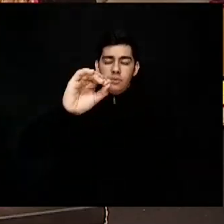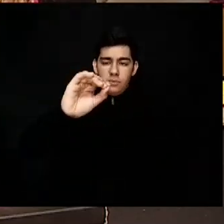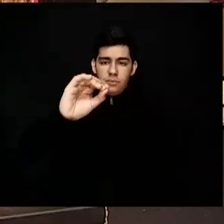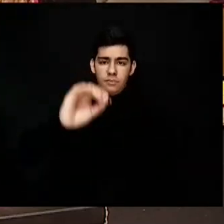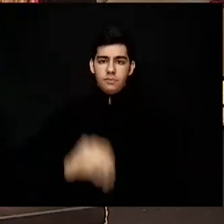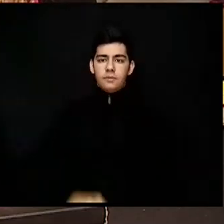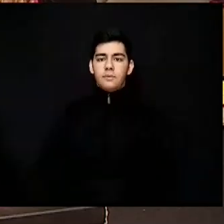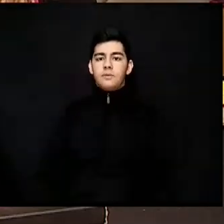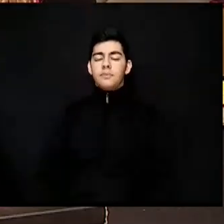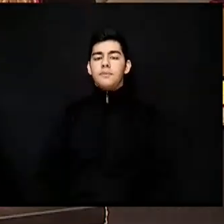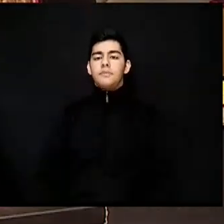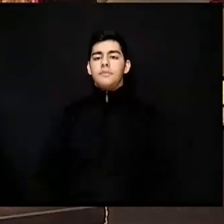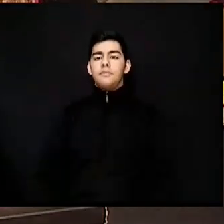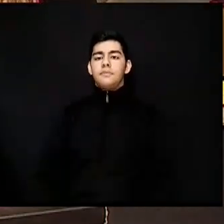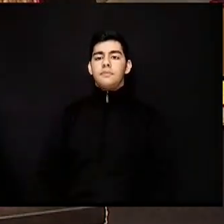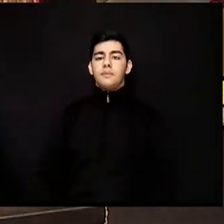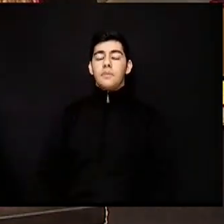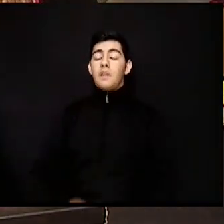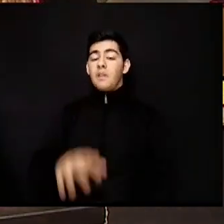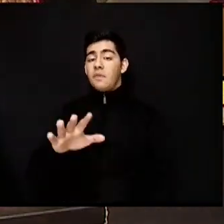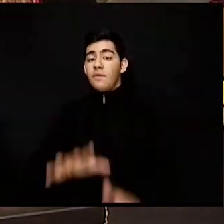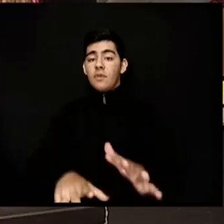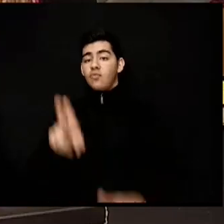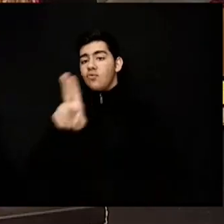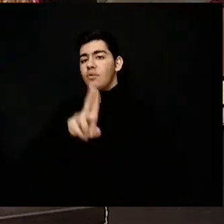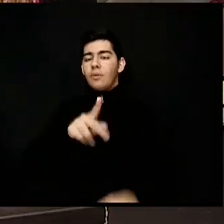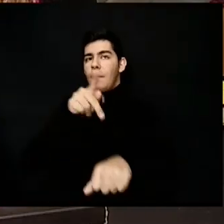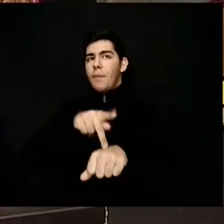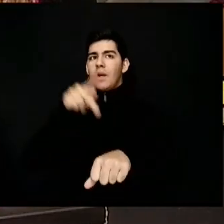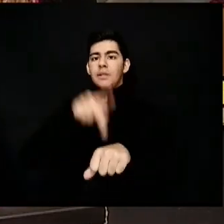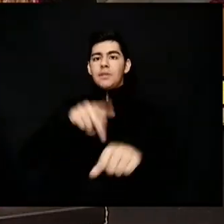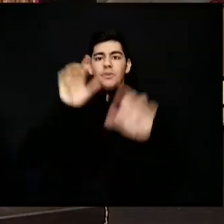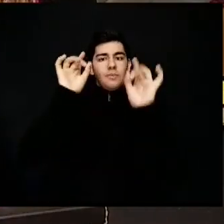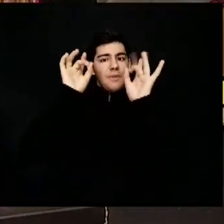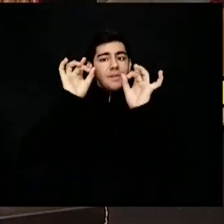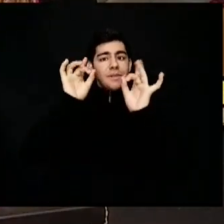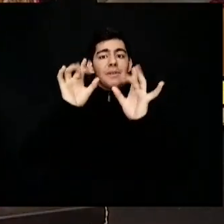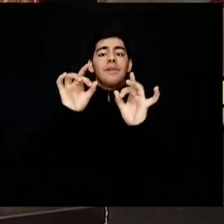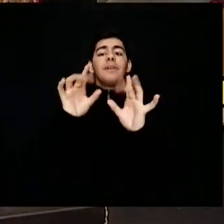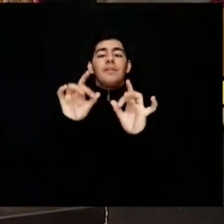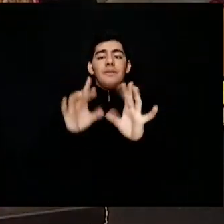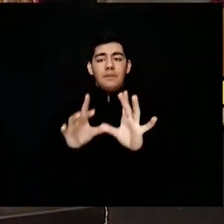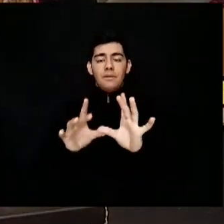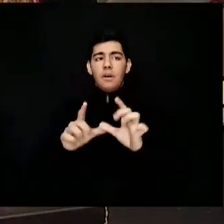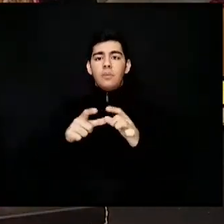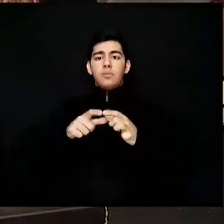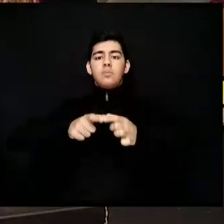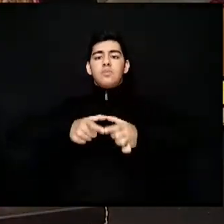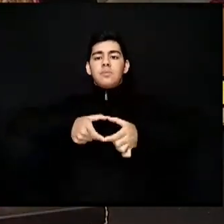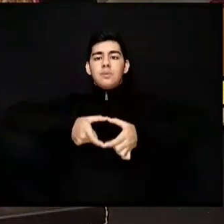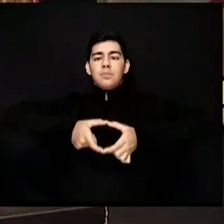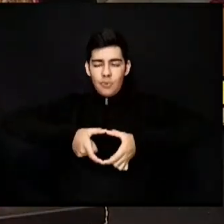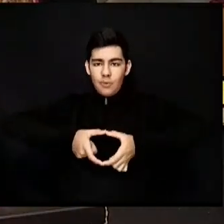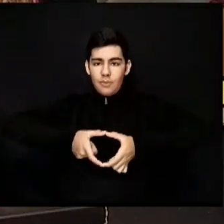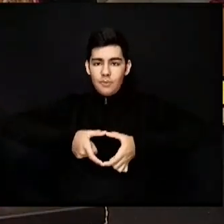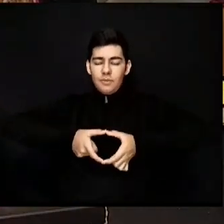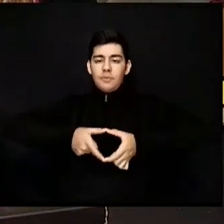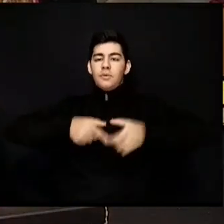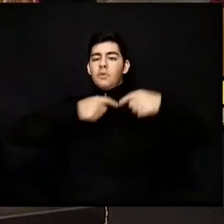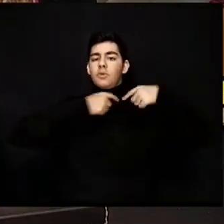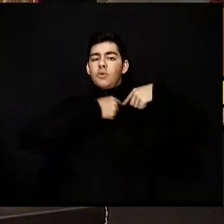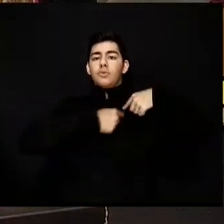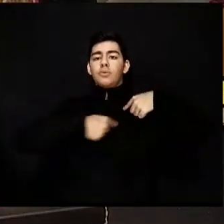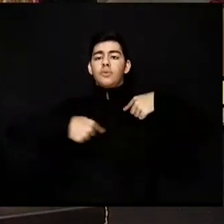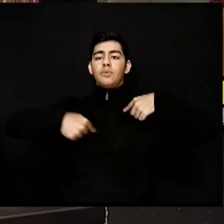Uma biojoia, né, que as pessoas falam. Tá muito em alta agora, né, que utiliza sementes, fios.